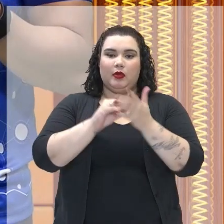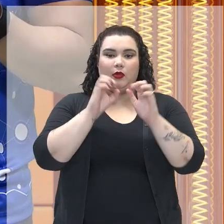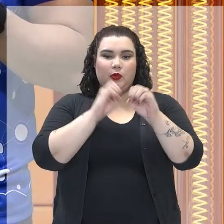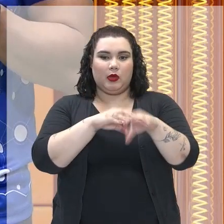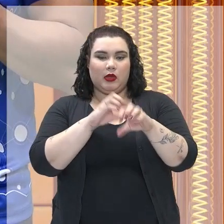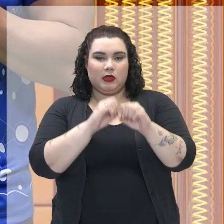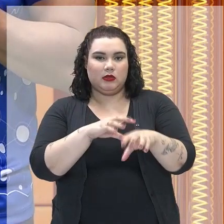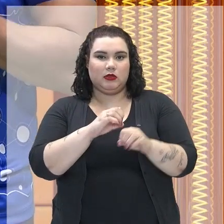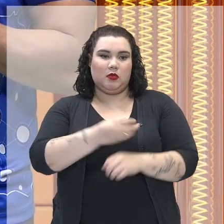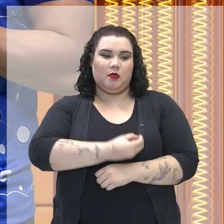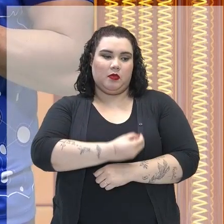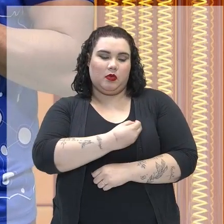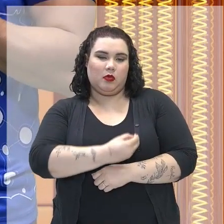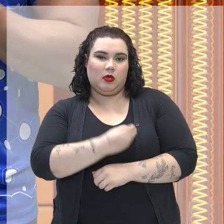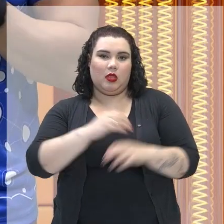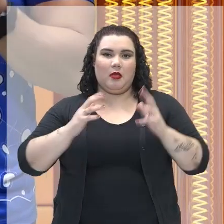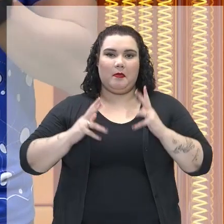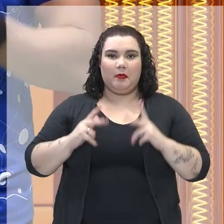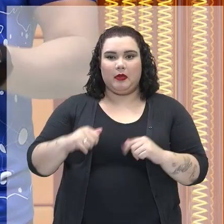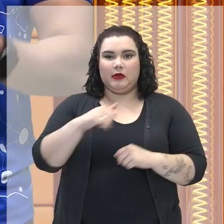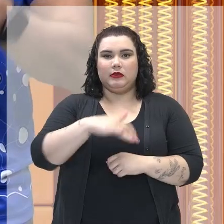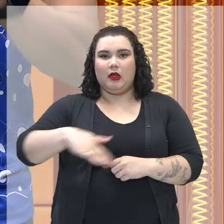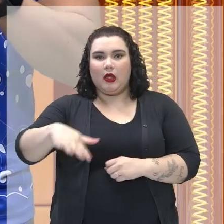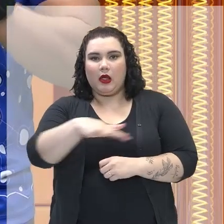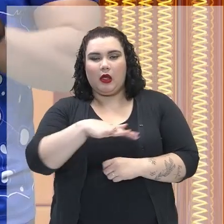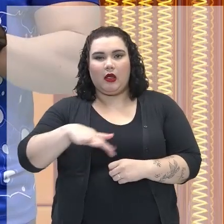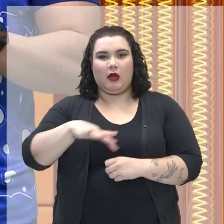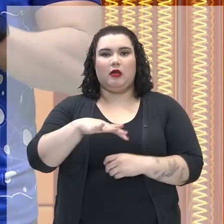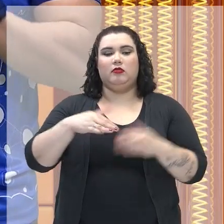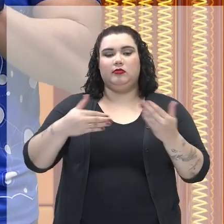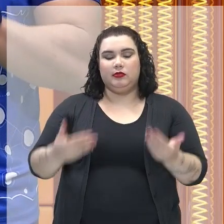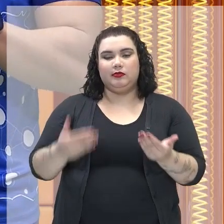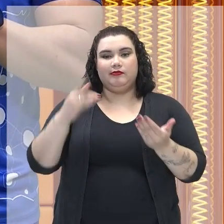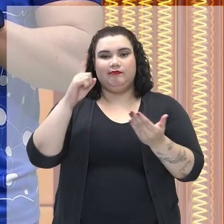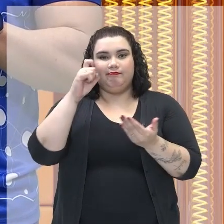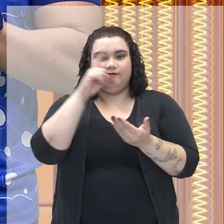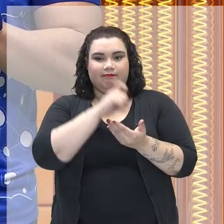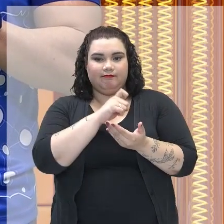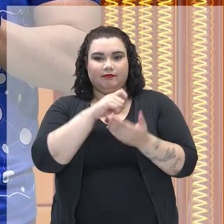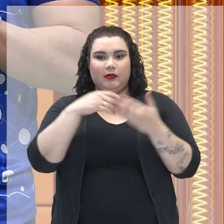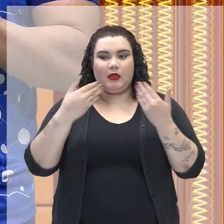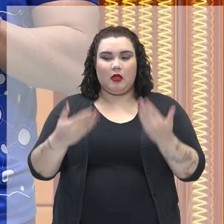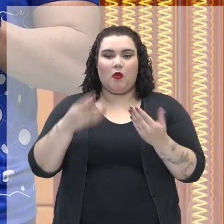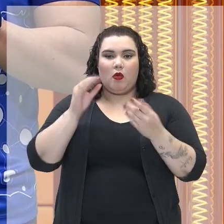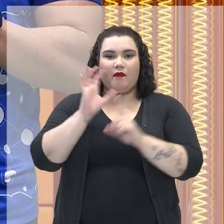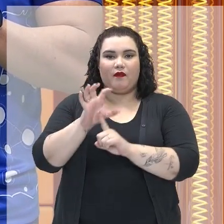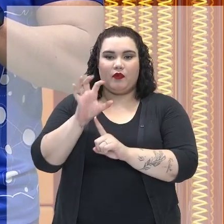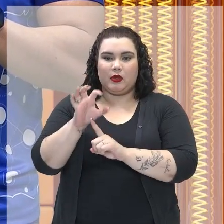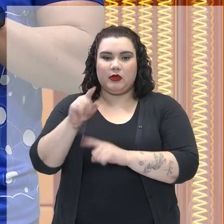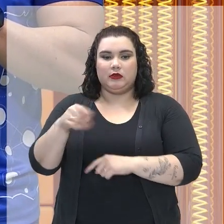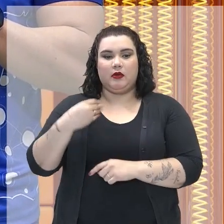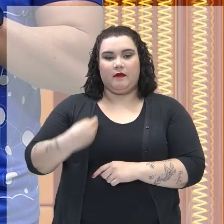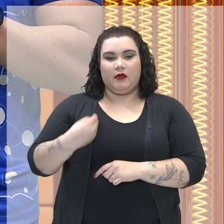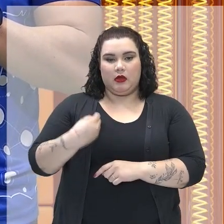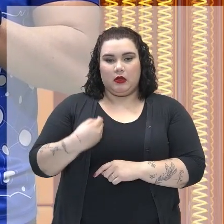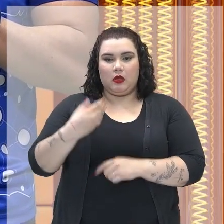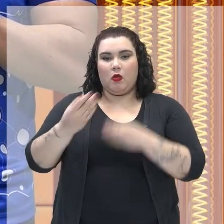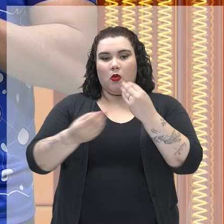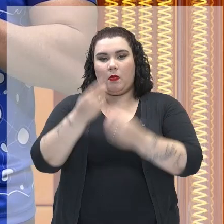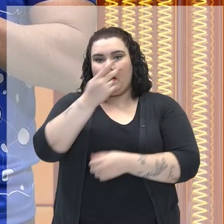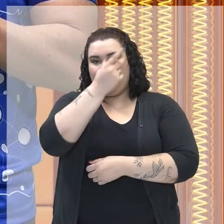à moradia, saneamento básico, e isso, obviamente, vai implicar lá na qualidade dessa mão de obra dentro do